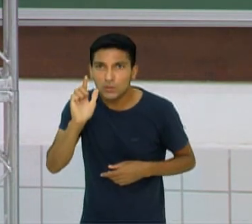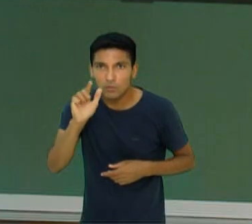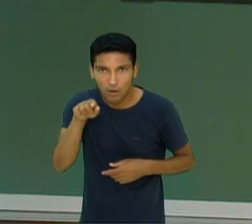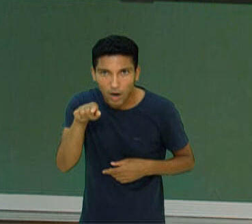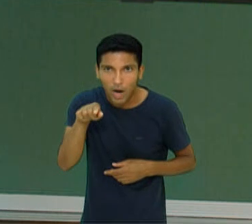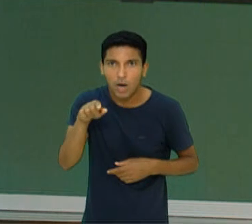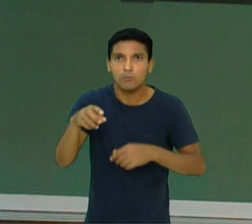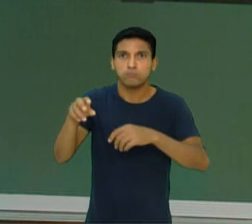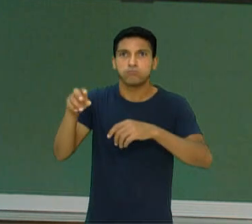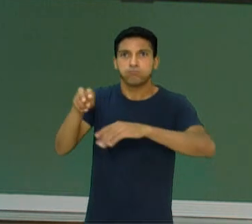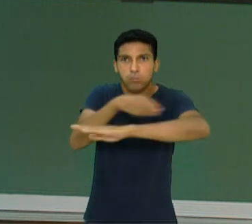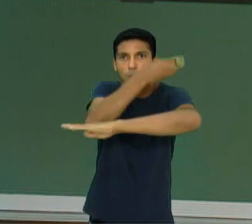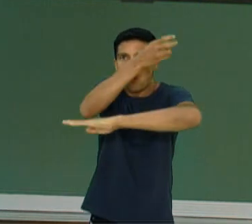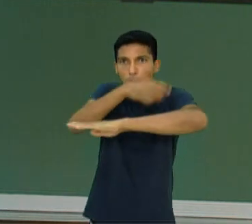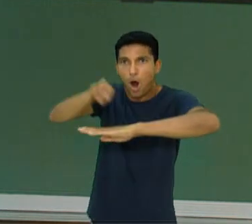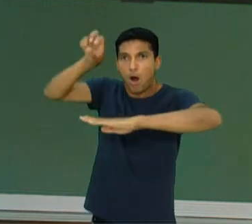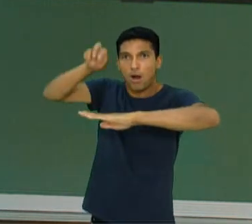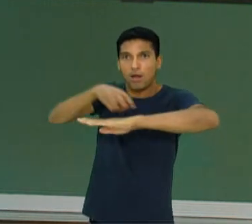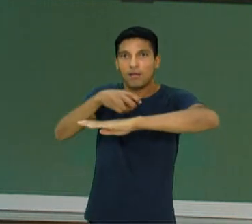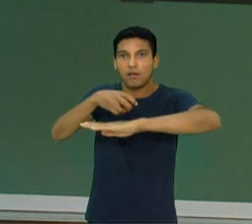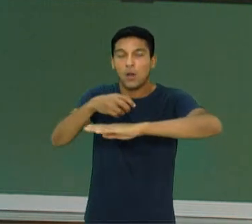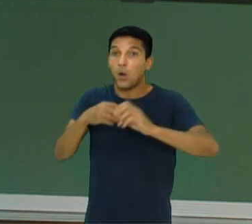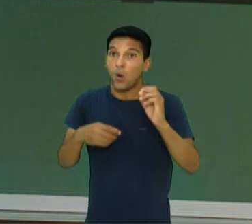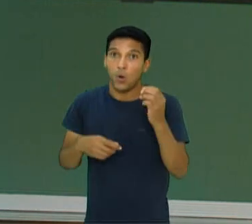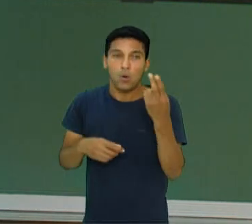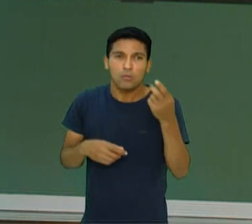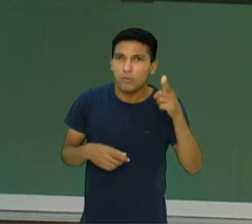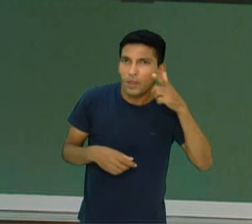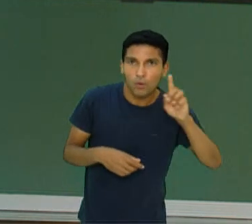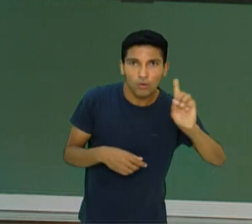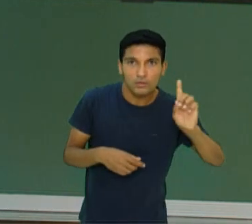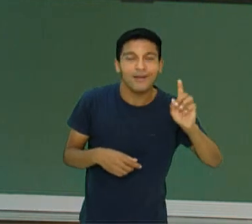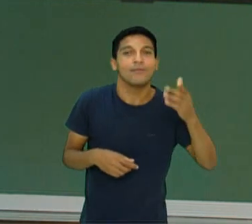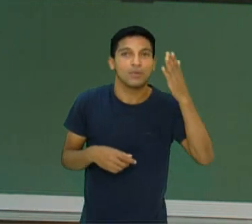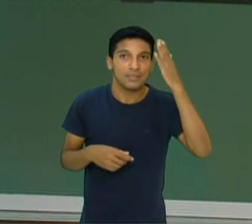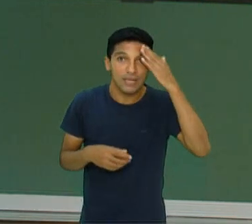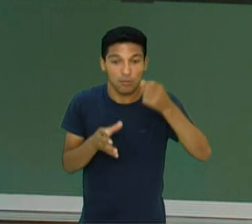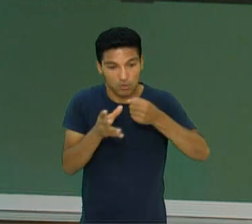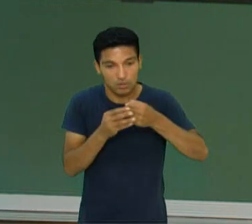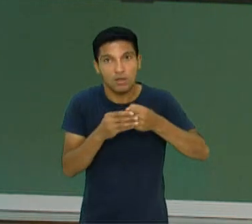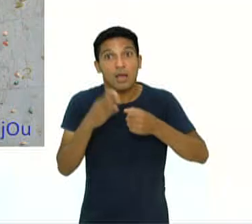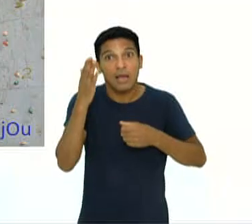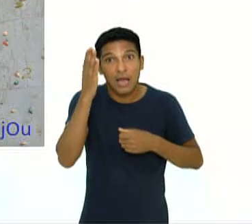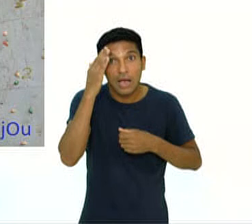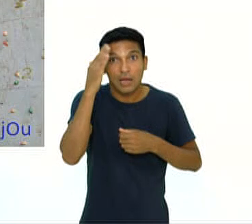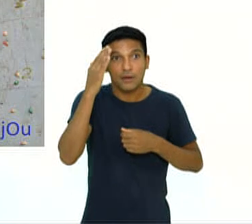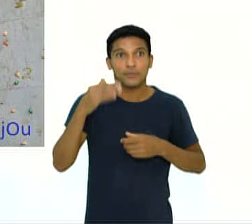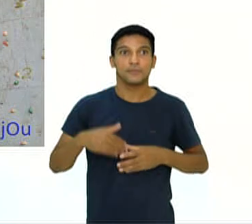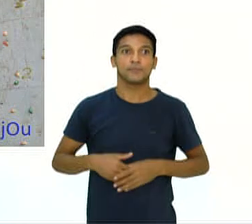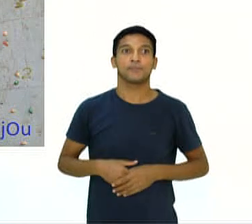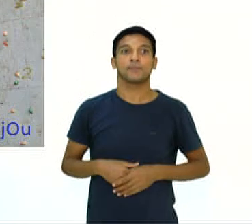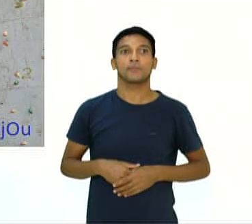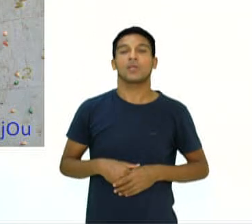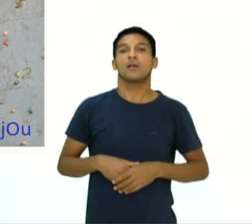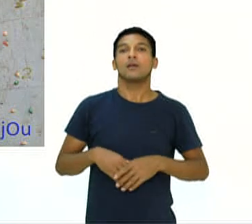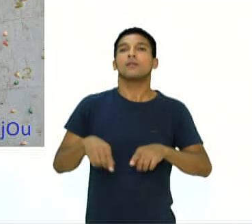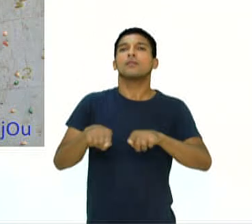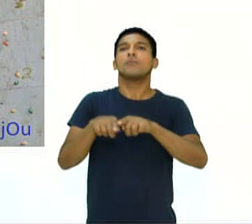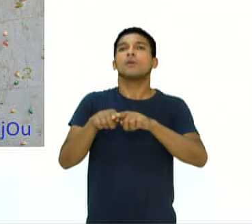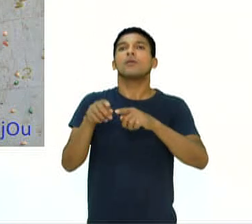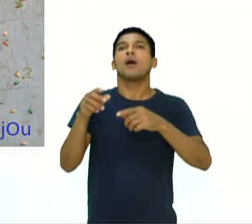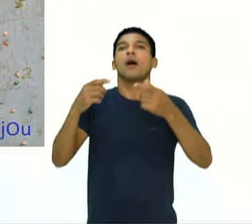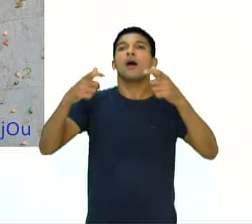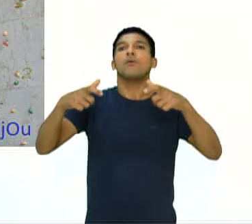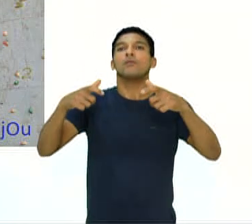certo? Elas podem ser na natureza, são feitas em um ambiente natural, de modo que através